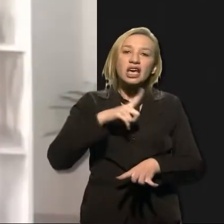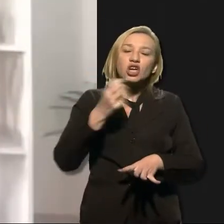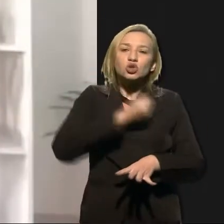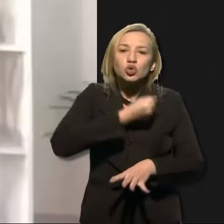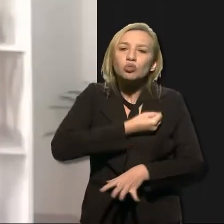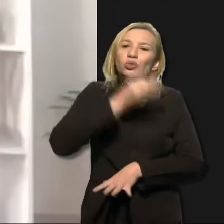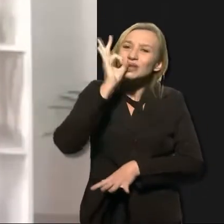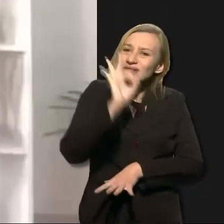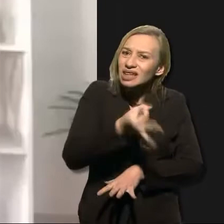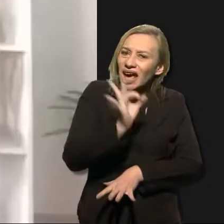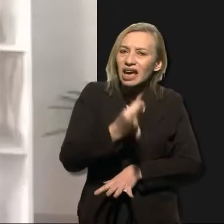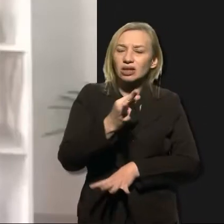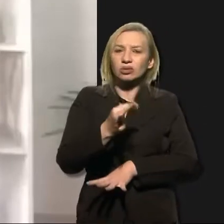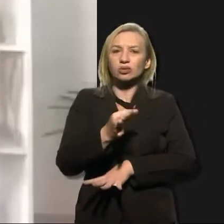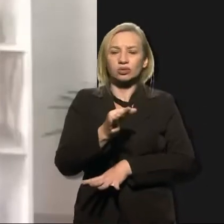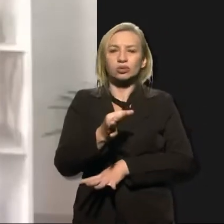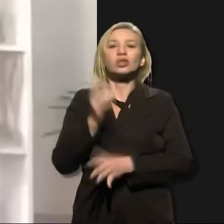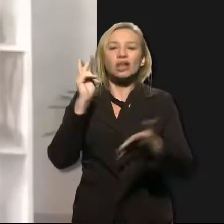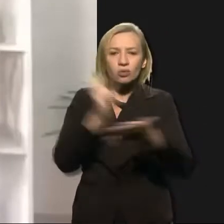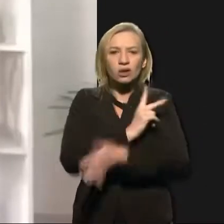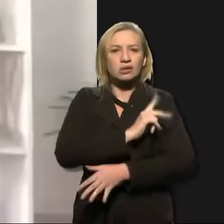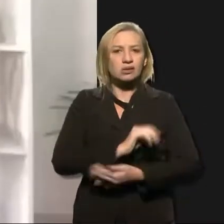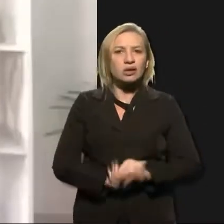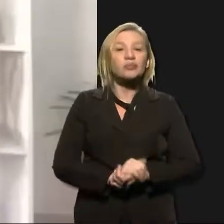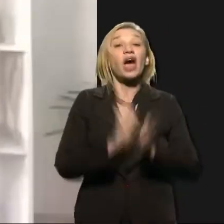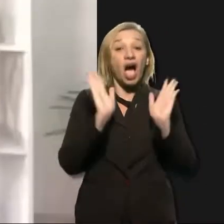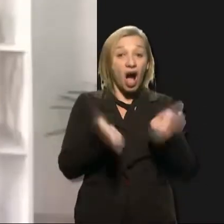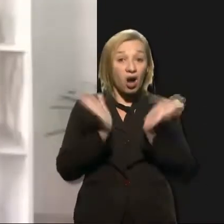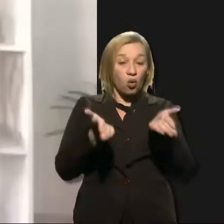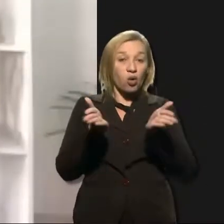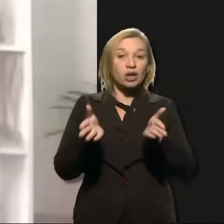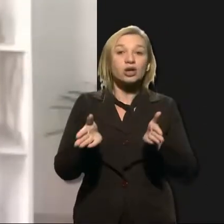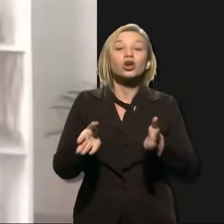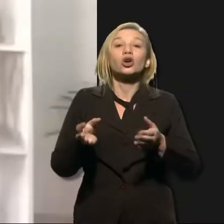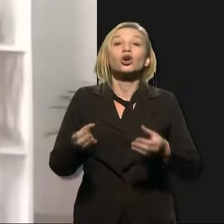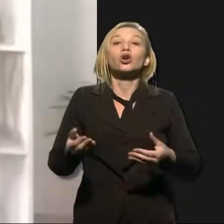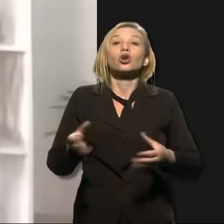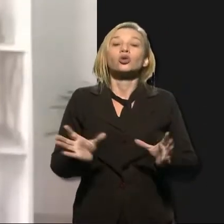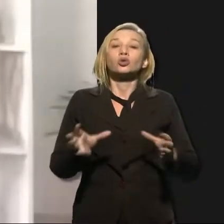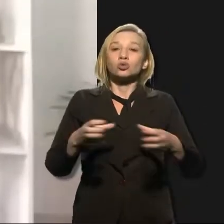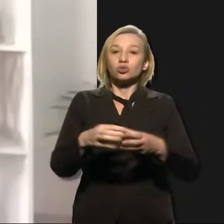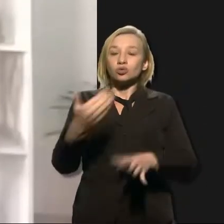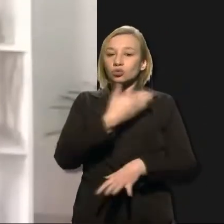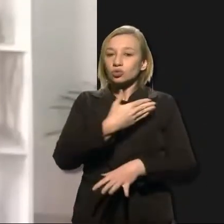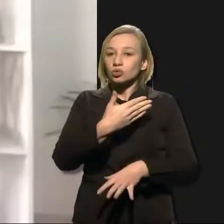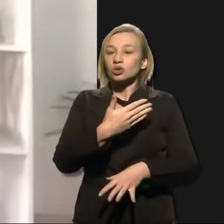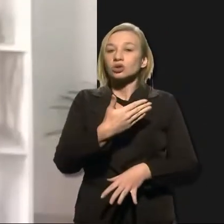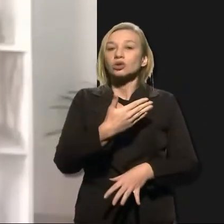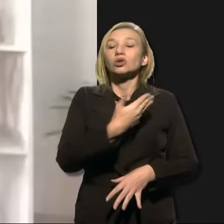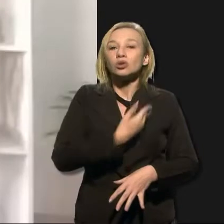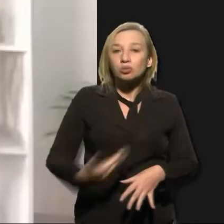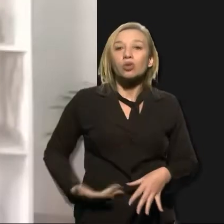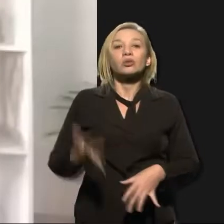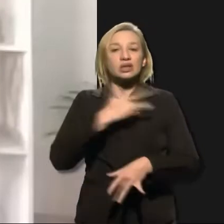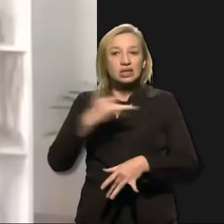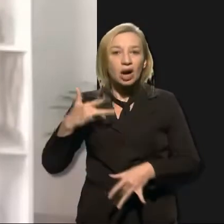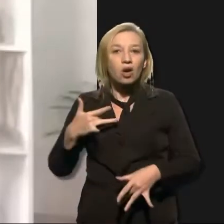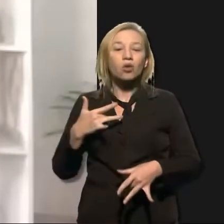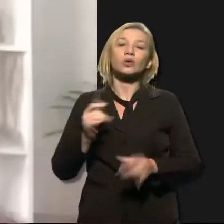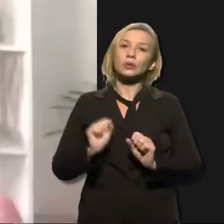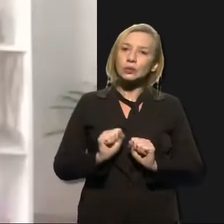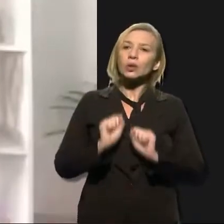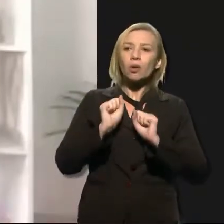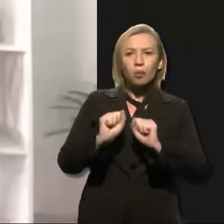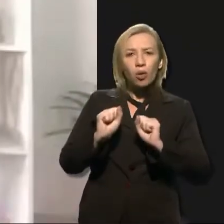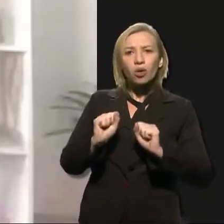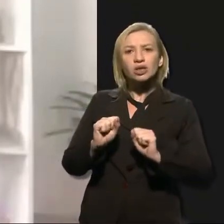para justamente ter dados confiáveis do que de fato está ocorrendo. Agora, os órgãos públicos de saúde